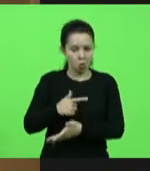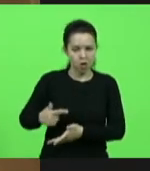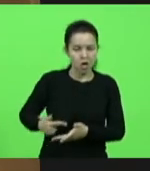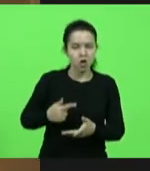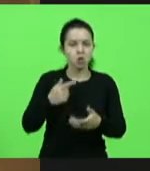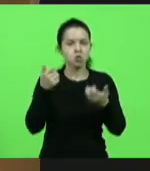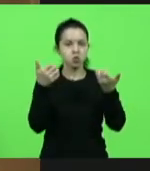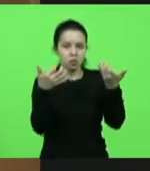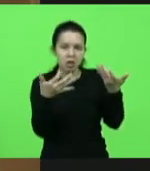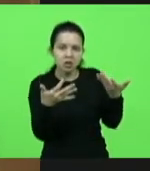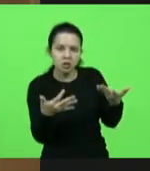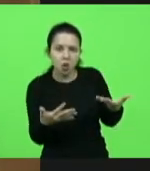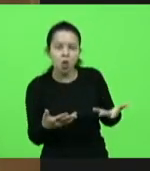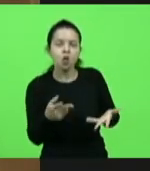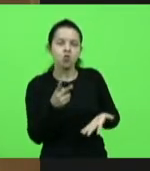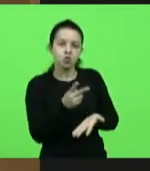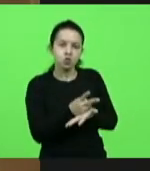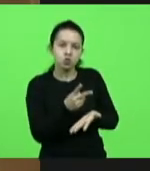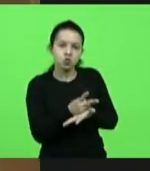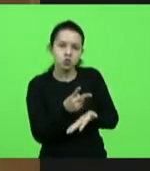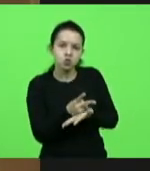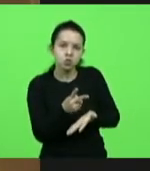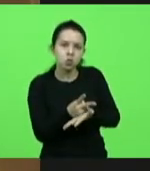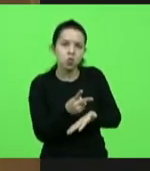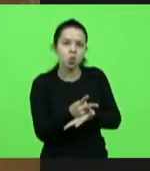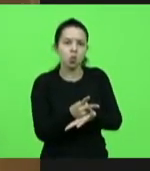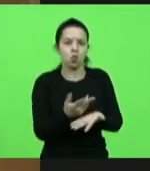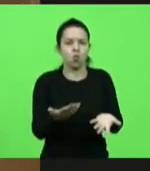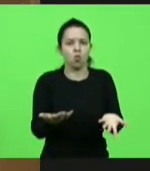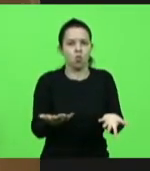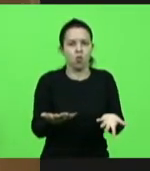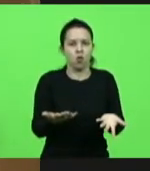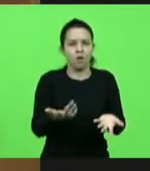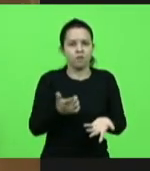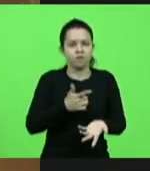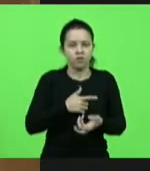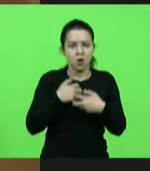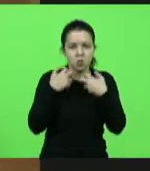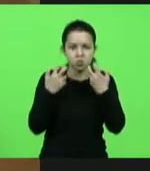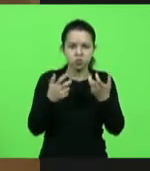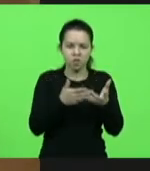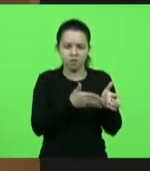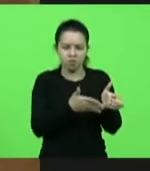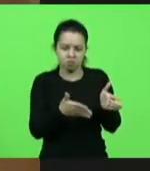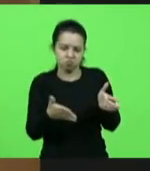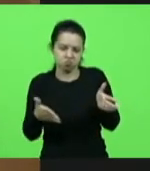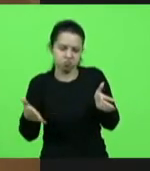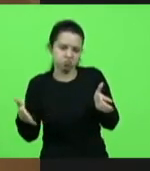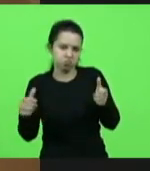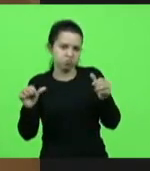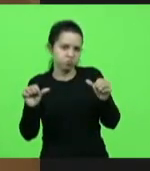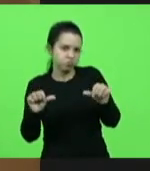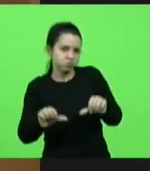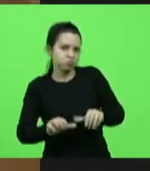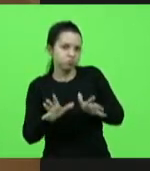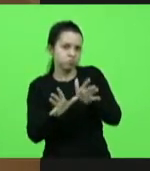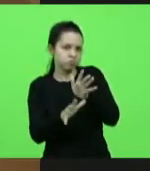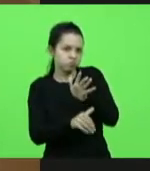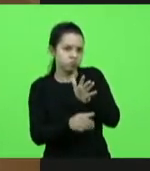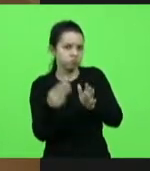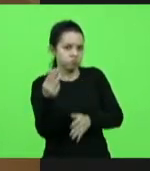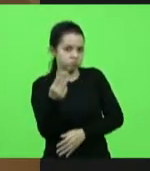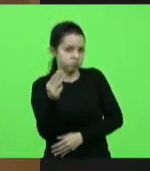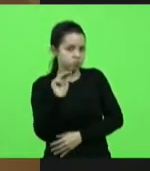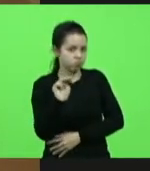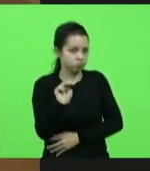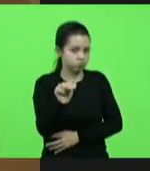né? Continua manchando a sua passagem com esse roubo dos 33 milhões de